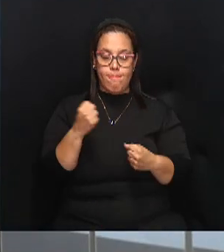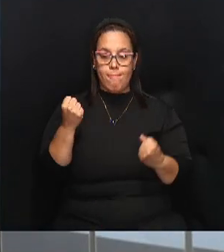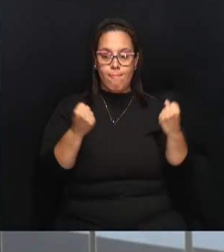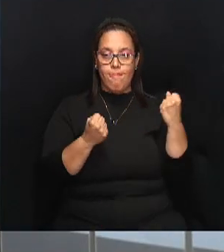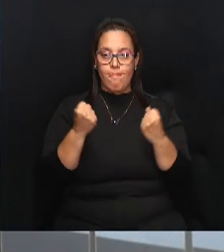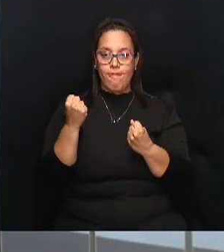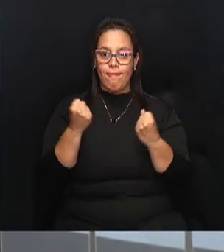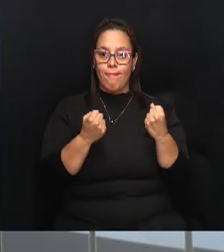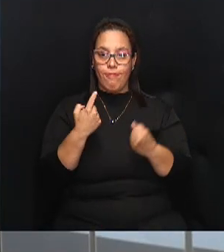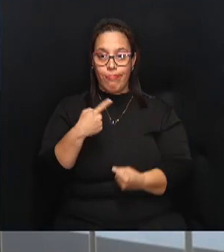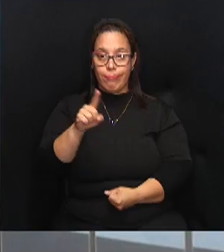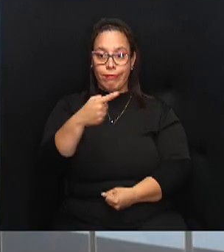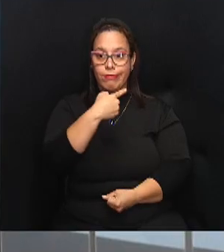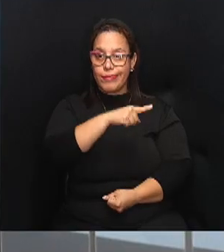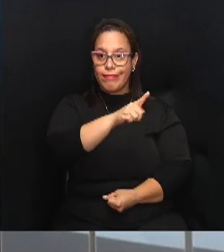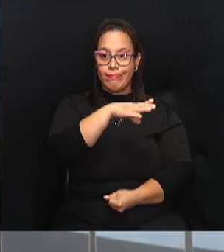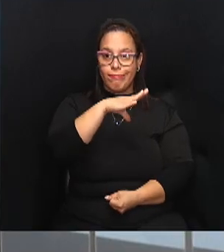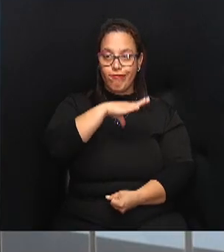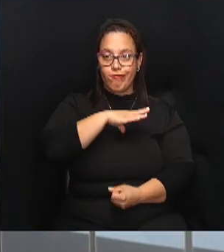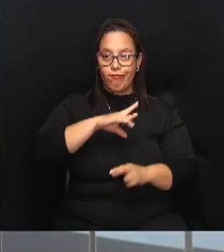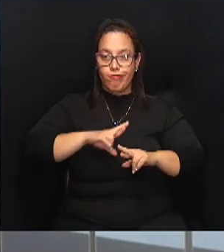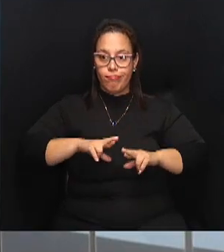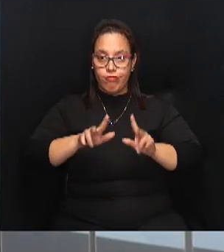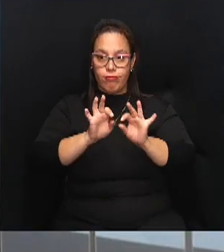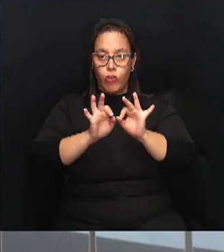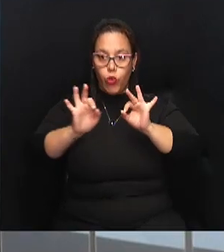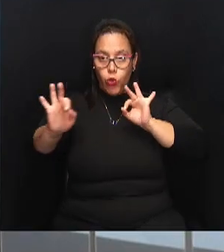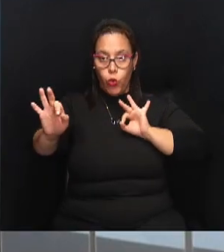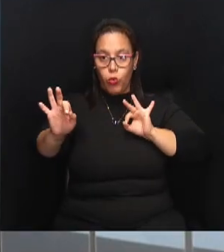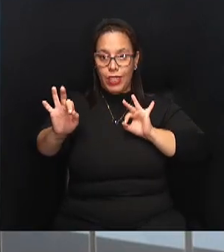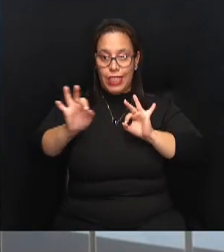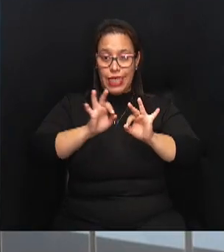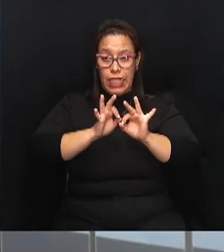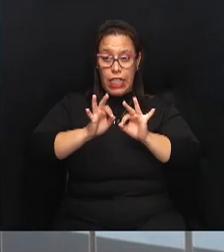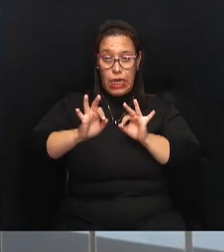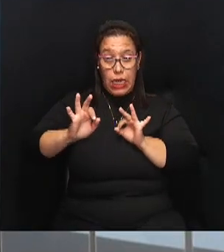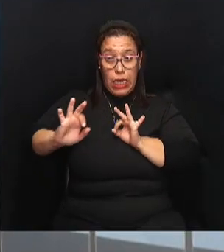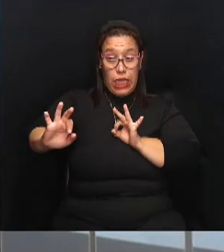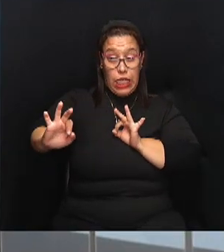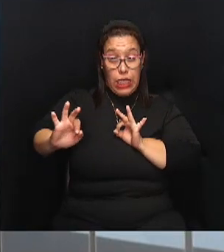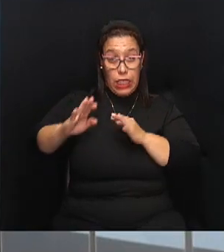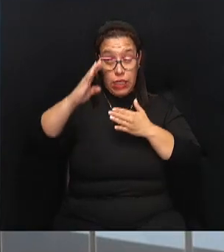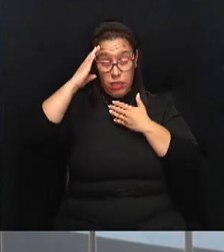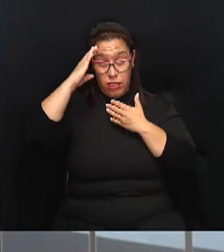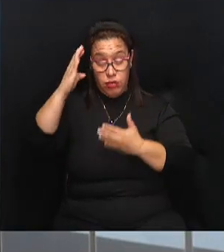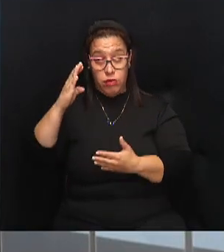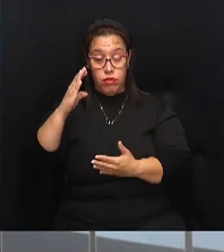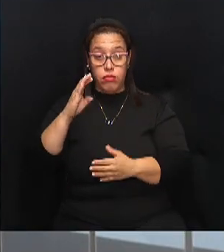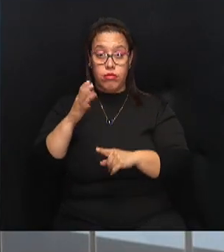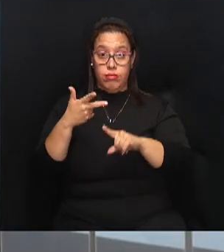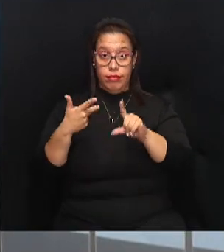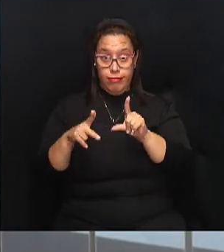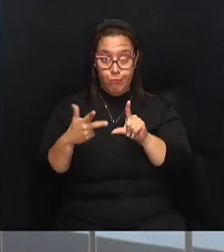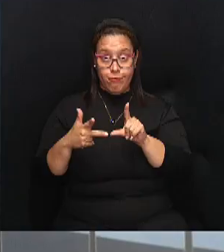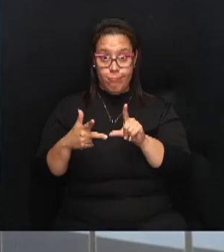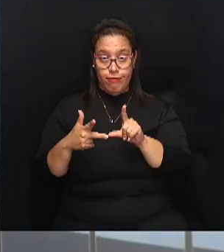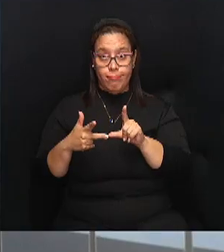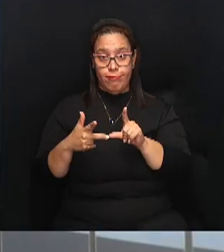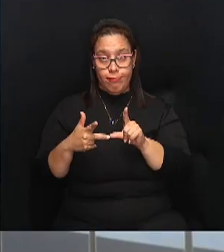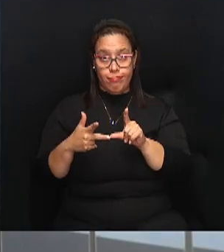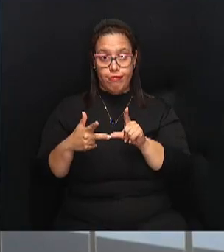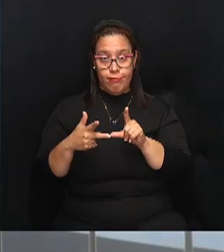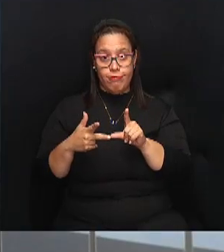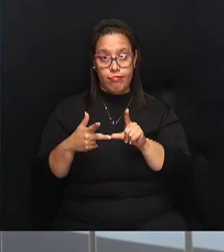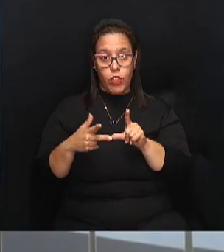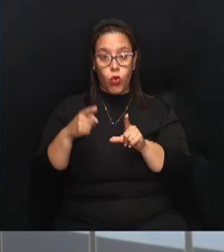para fazer em outras cidades. Então, só vejo benefícios e agradecer ao Legislativo que